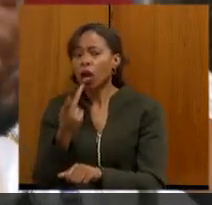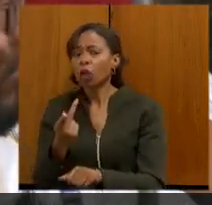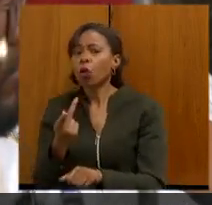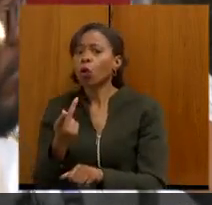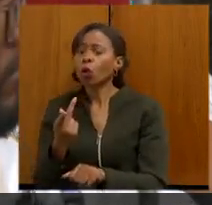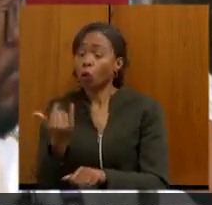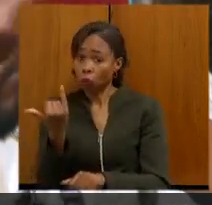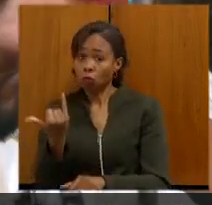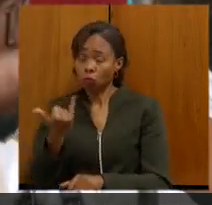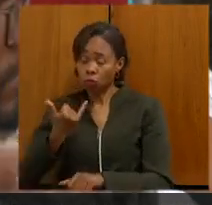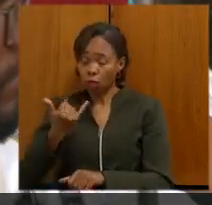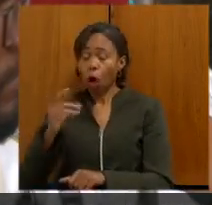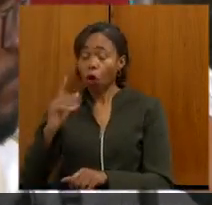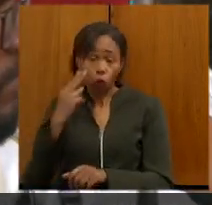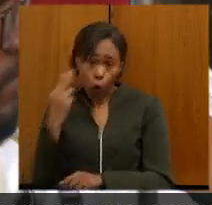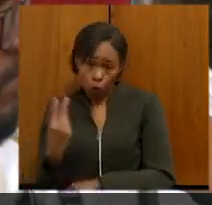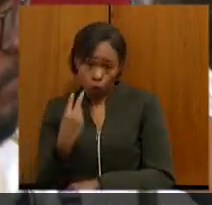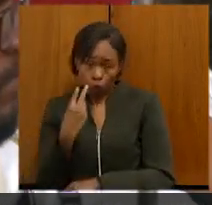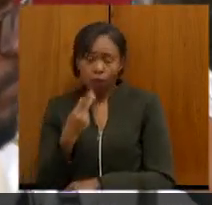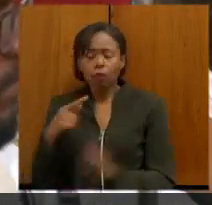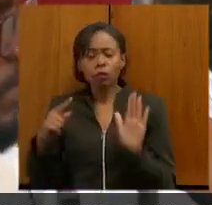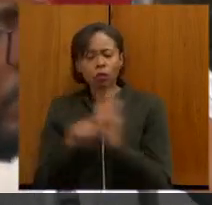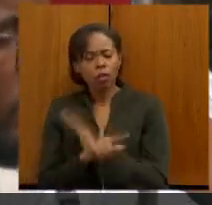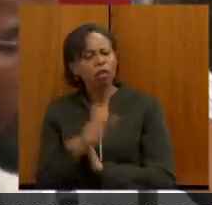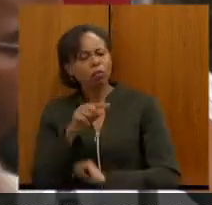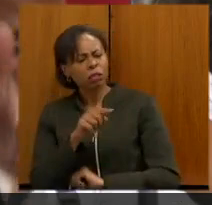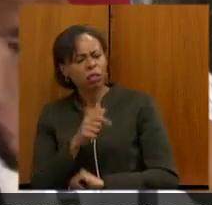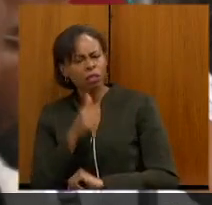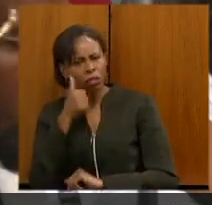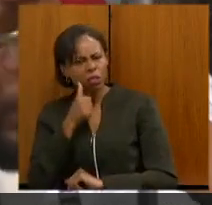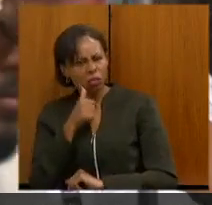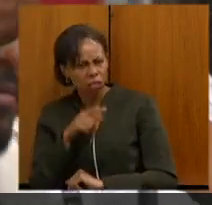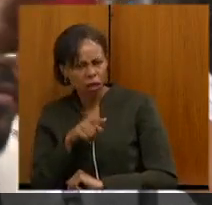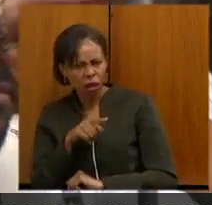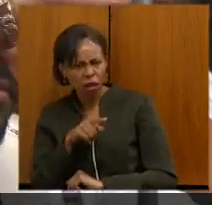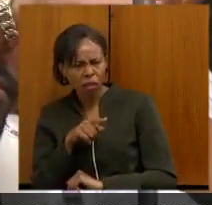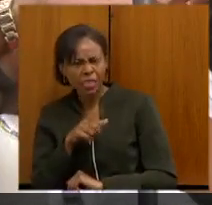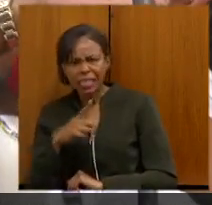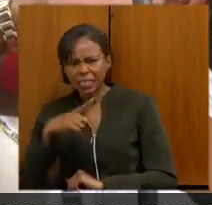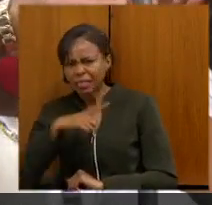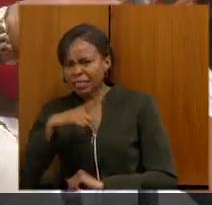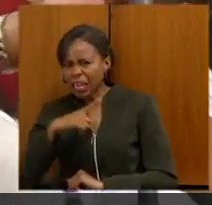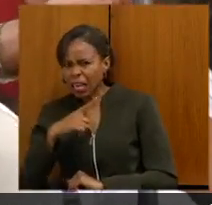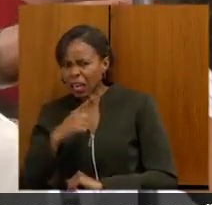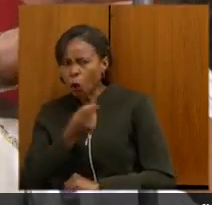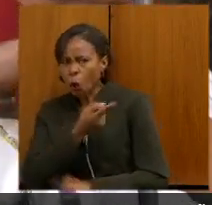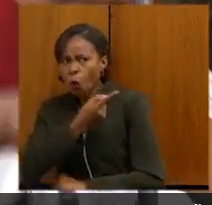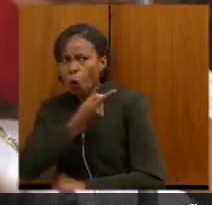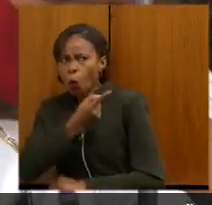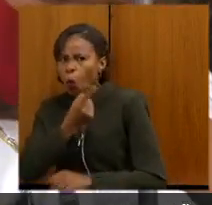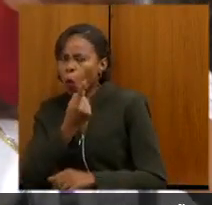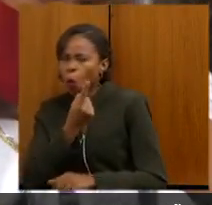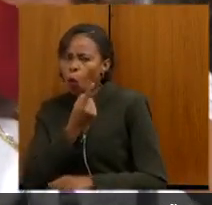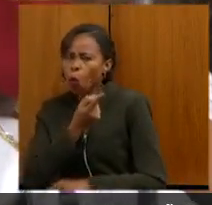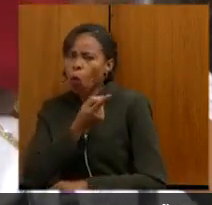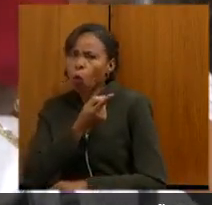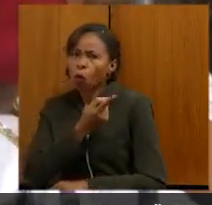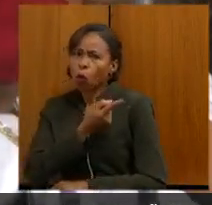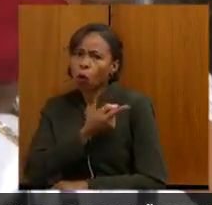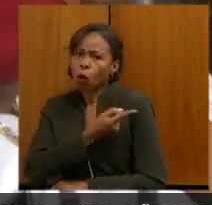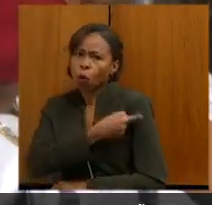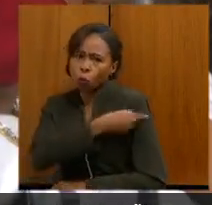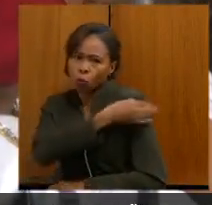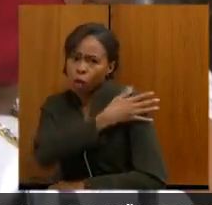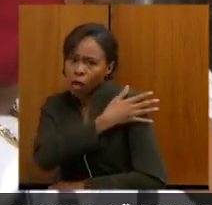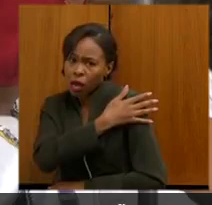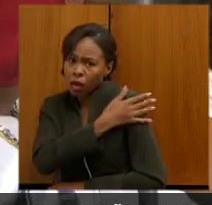graças a Deus simplesmente olhou para mim e perguntou a senhora a senhora tem pelo menos o primeiro ano completo eu falei não